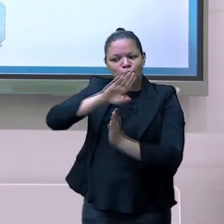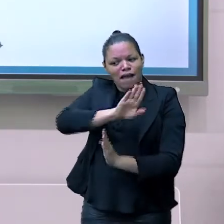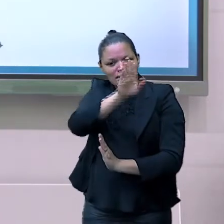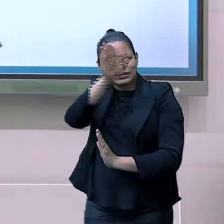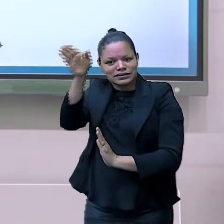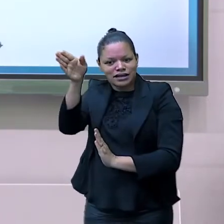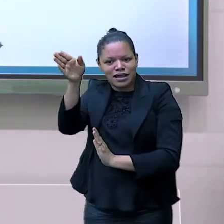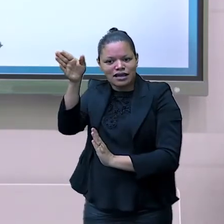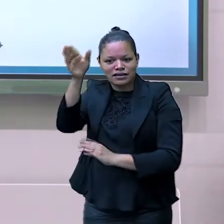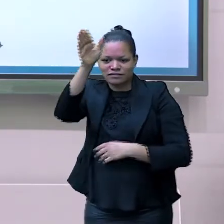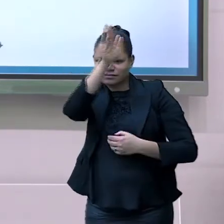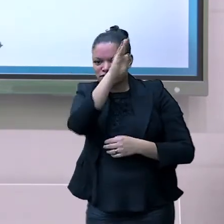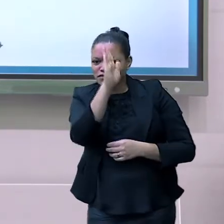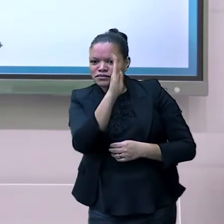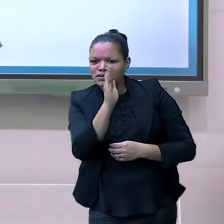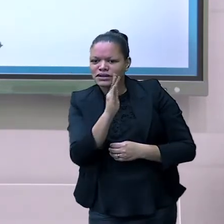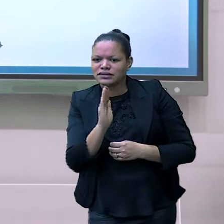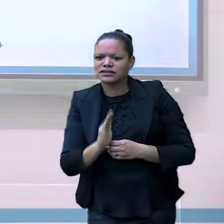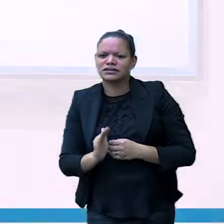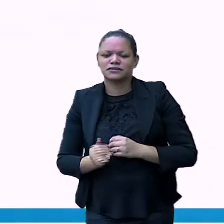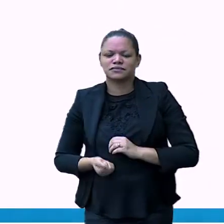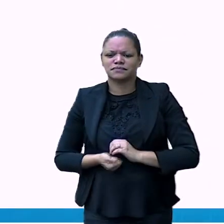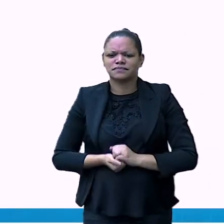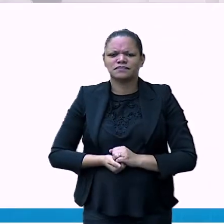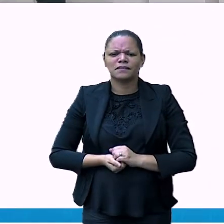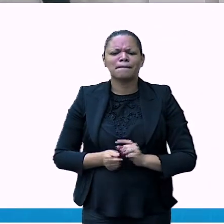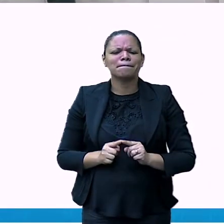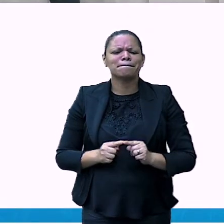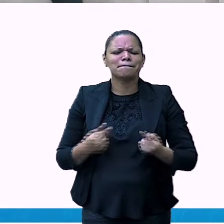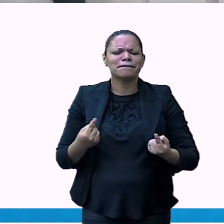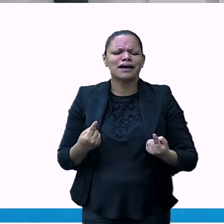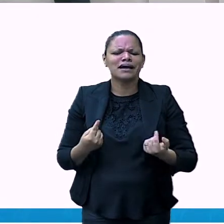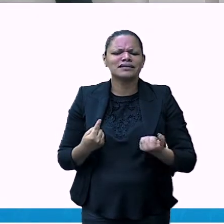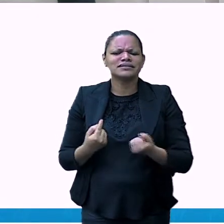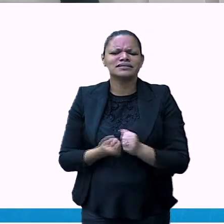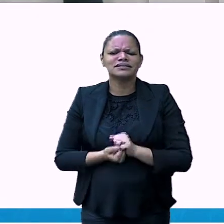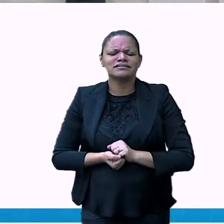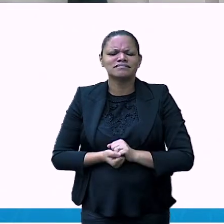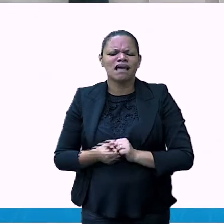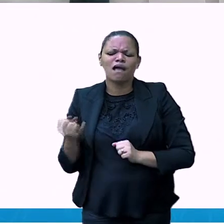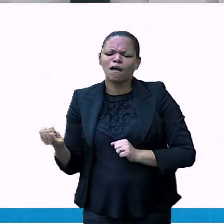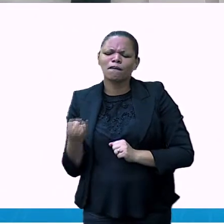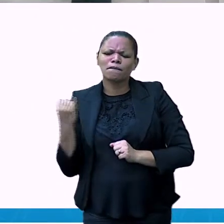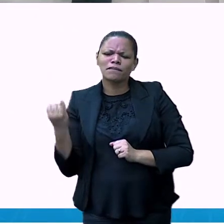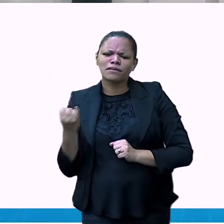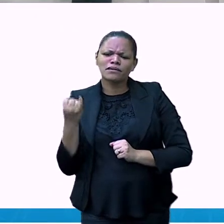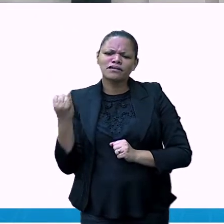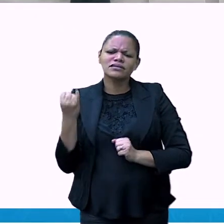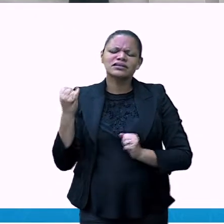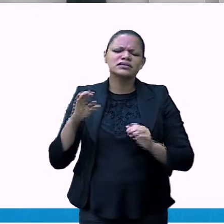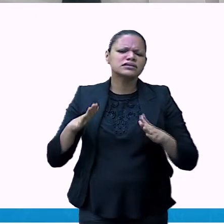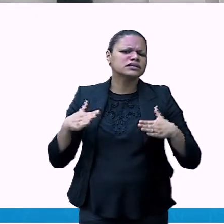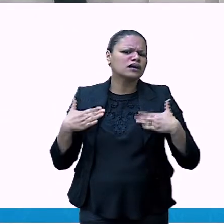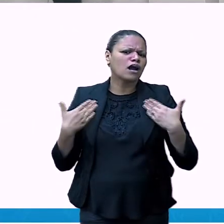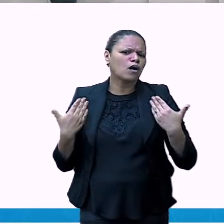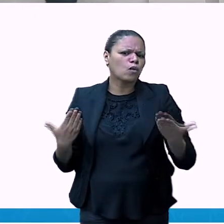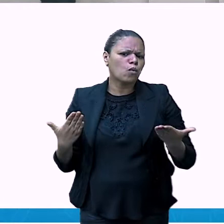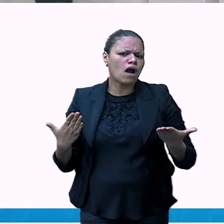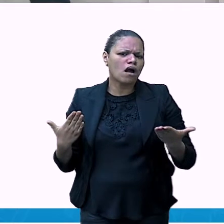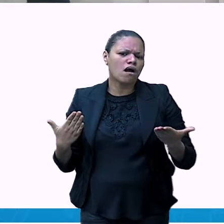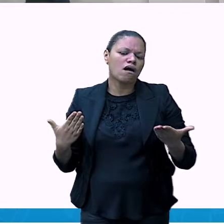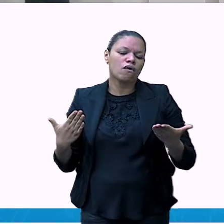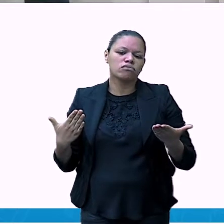país. E qual a importância, né, do Brasil no processo de exportação?